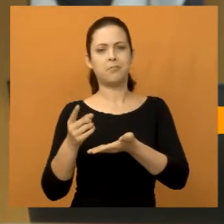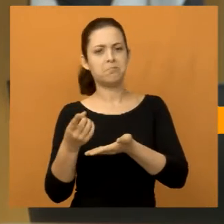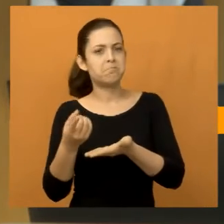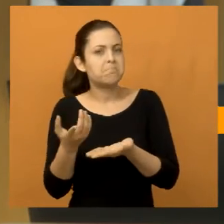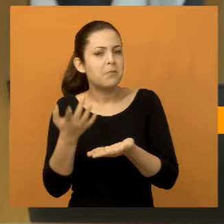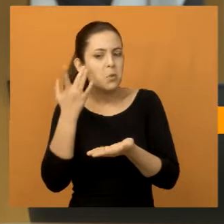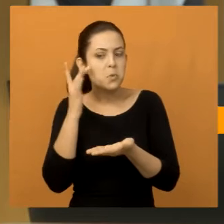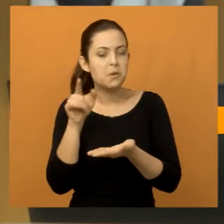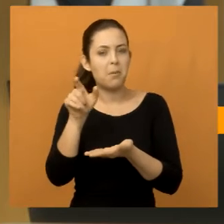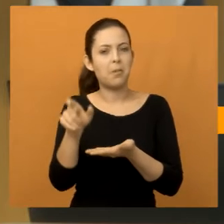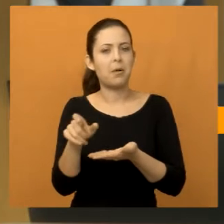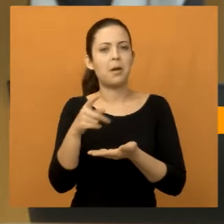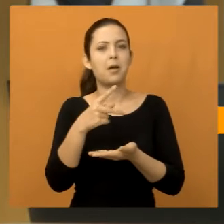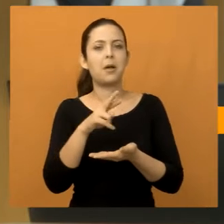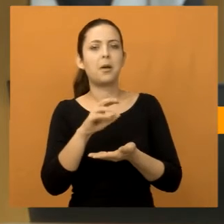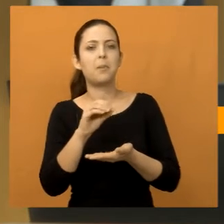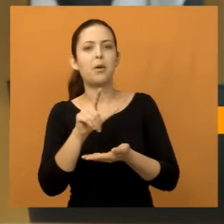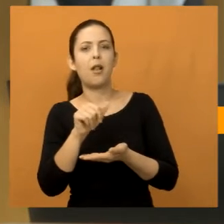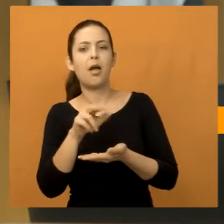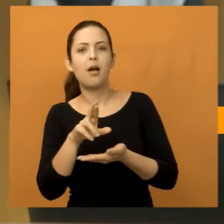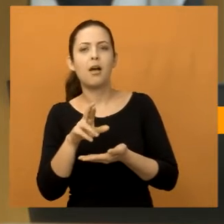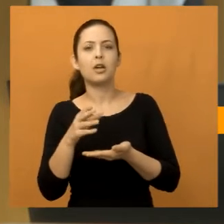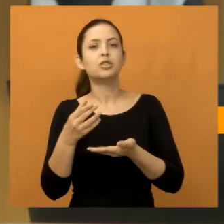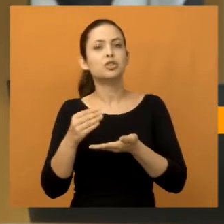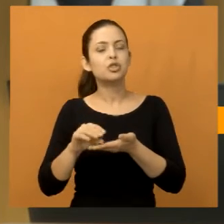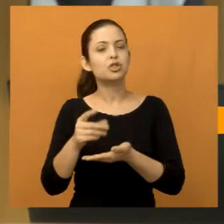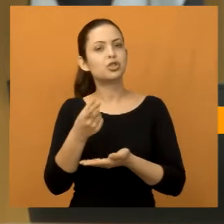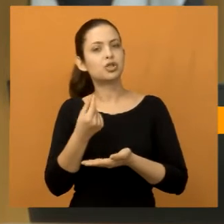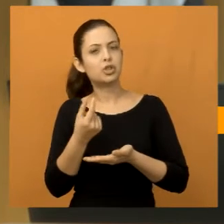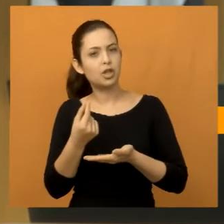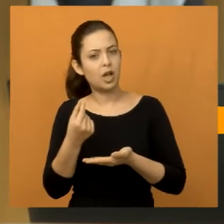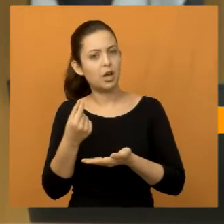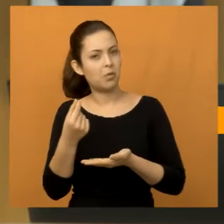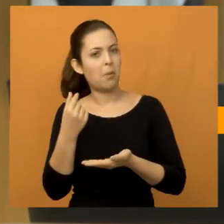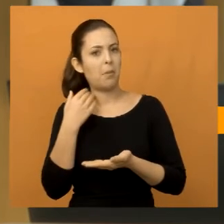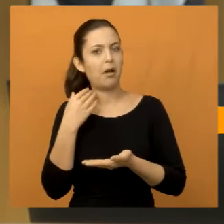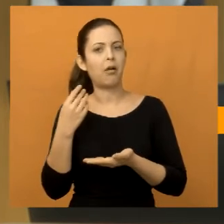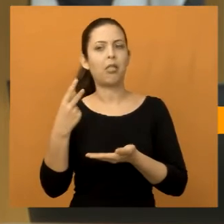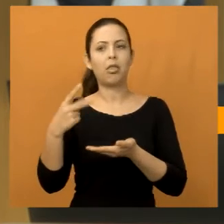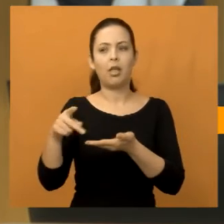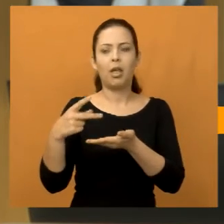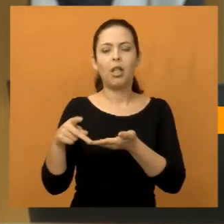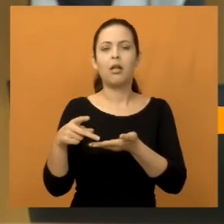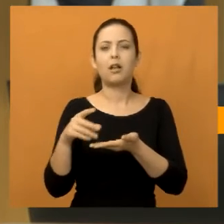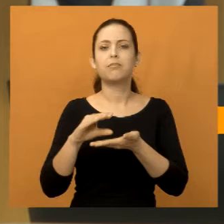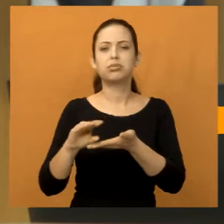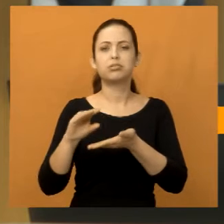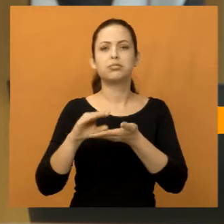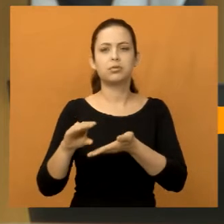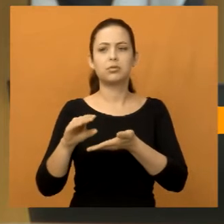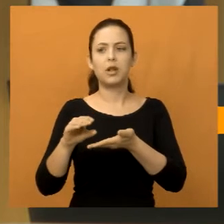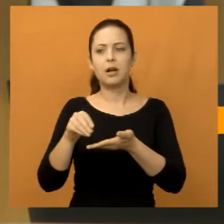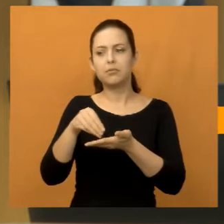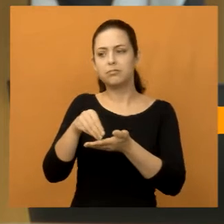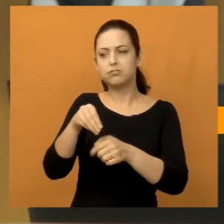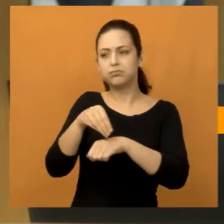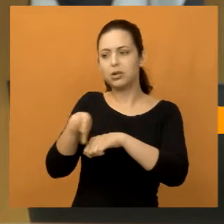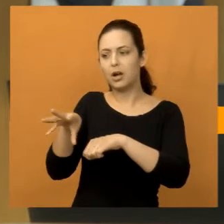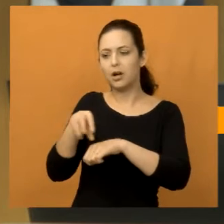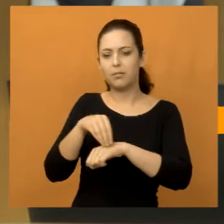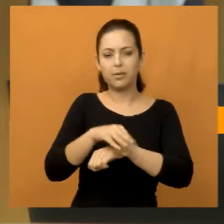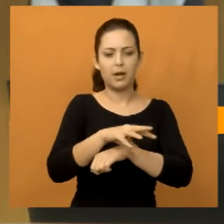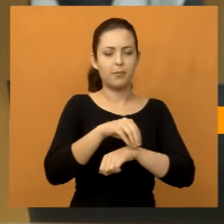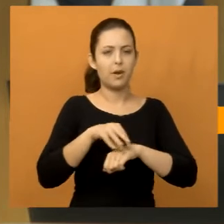prestando serviço para a Fundação Prolar, o dinheiro era depositado na conta desse laranja e era repassado para outras pessoas. Um